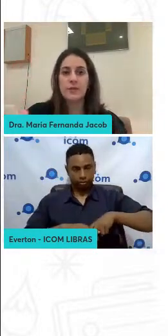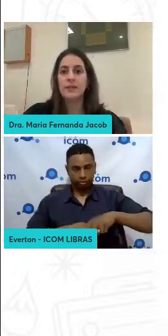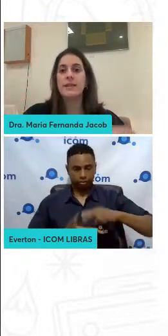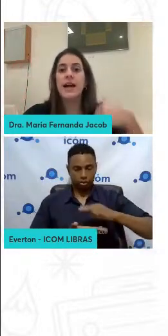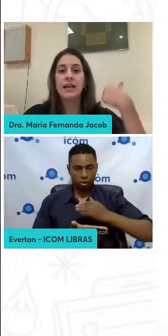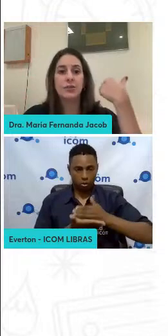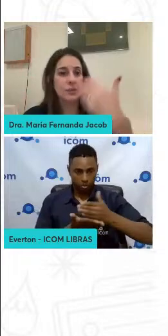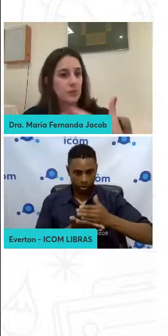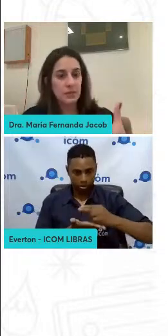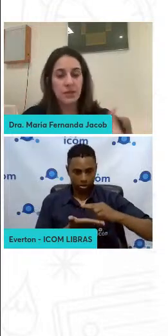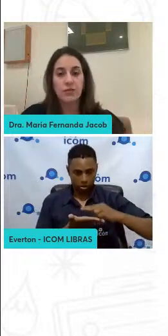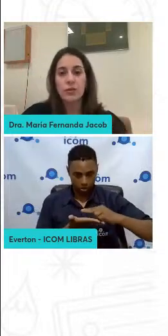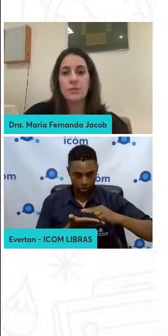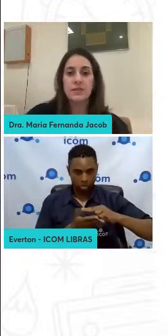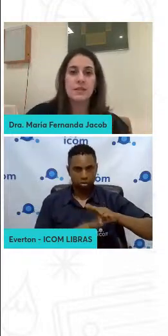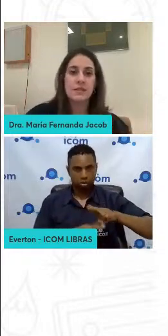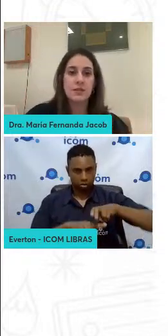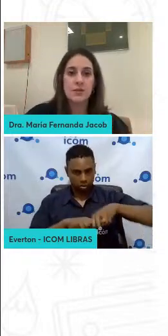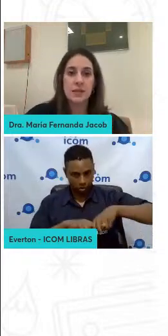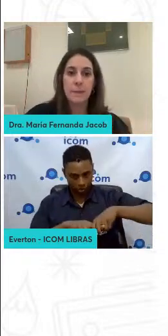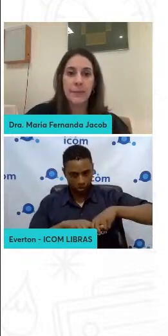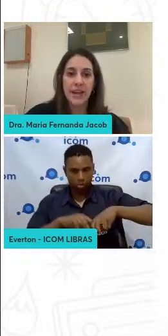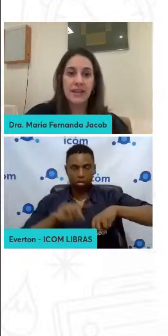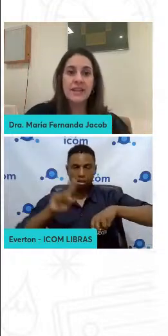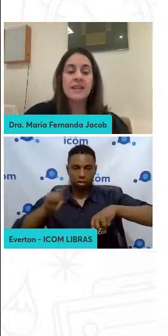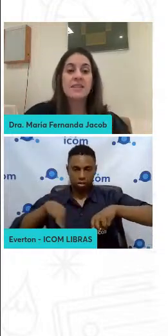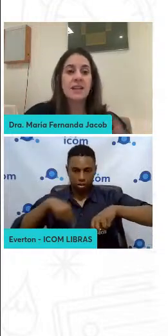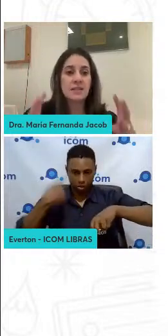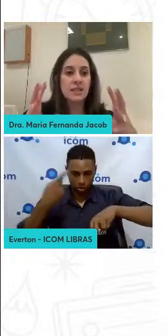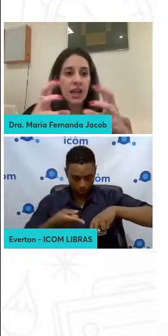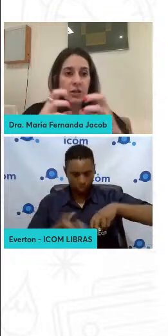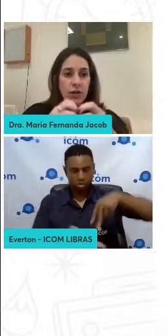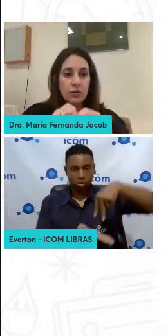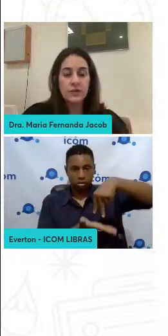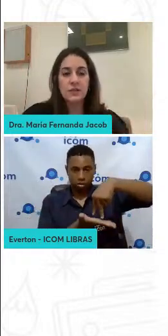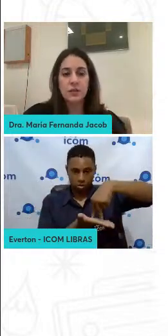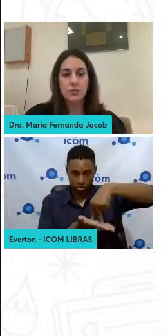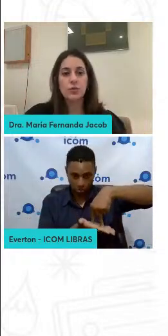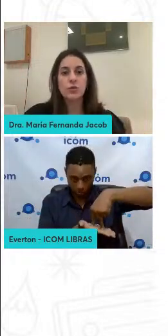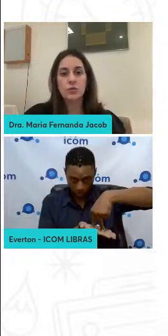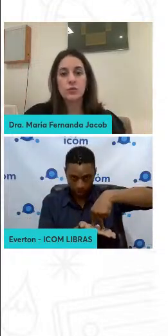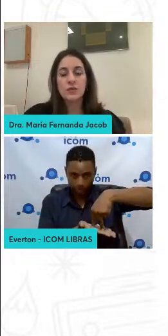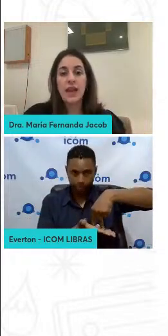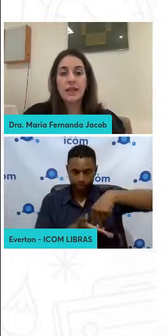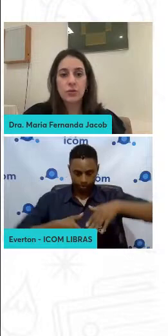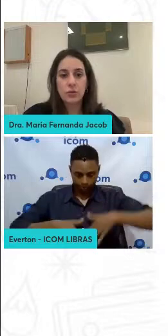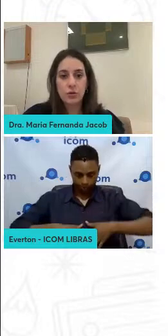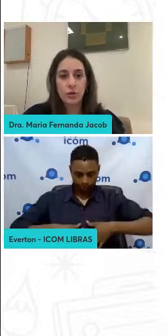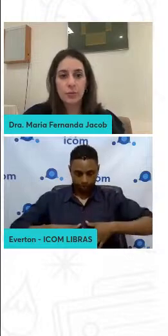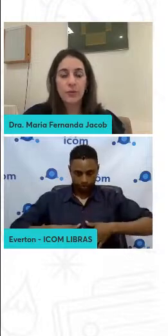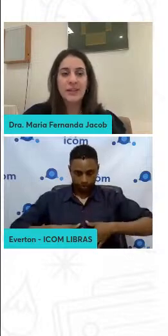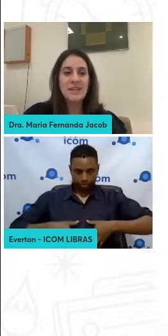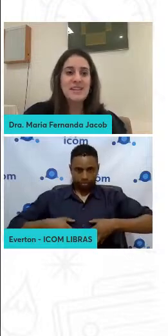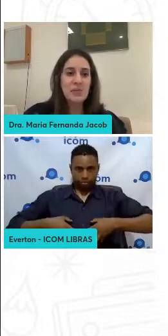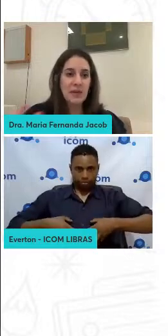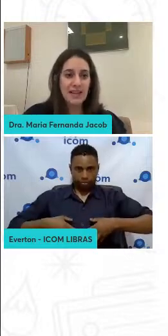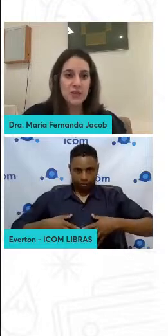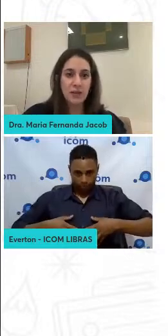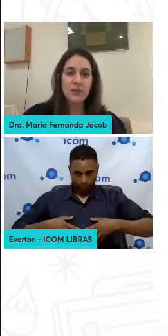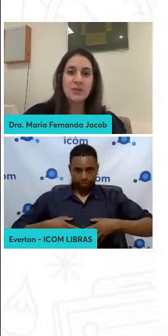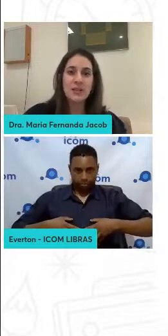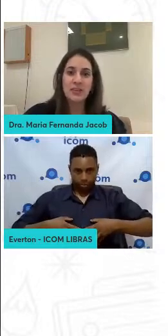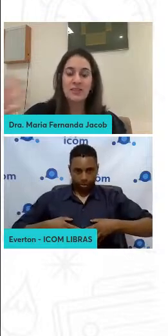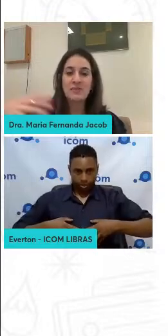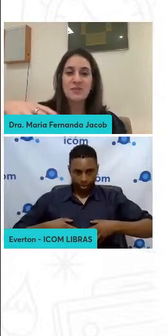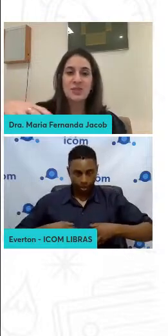evoluir para o sentado e depois também evoluir para exercícios em pé, trazendo a contração do centro do corpo. E o Pilates